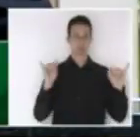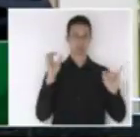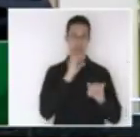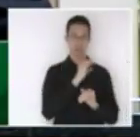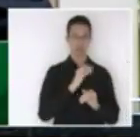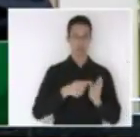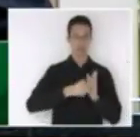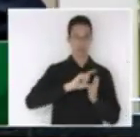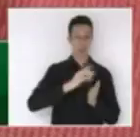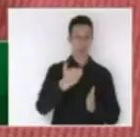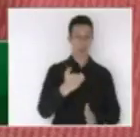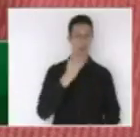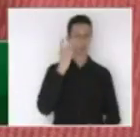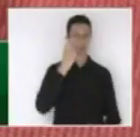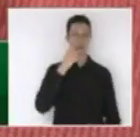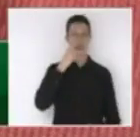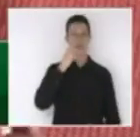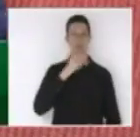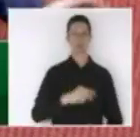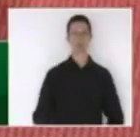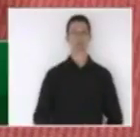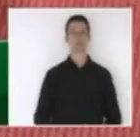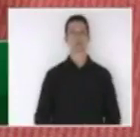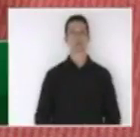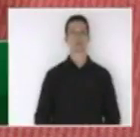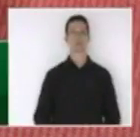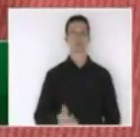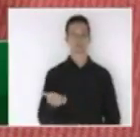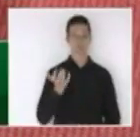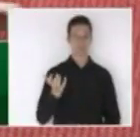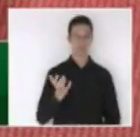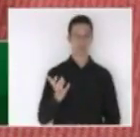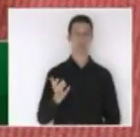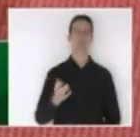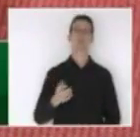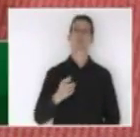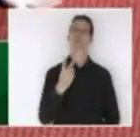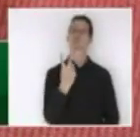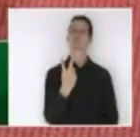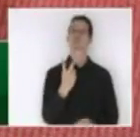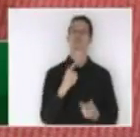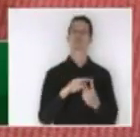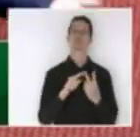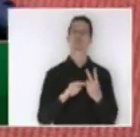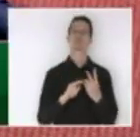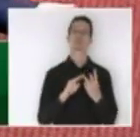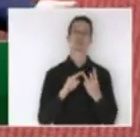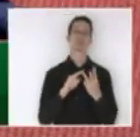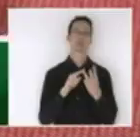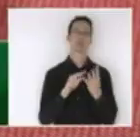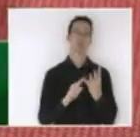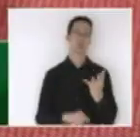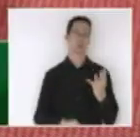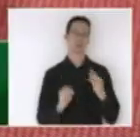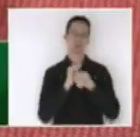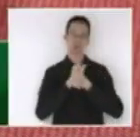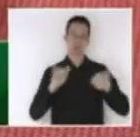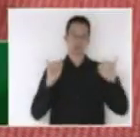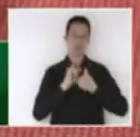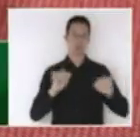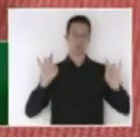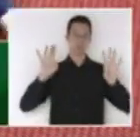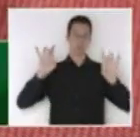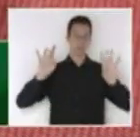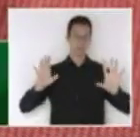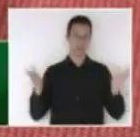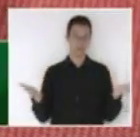Nunes. Presidente, eu gostaria de fazer dois registros especiais hoje. Aliás, três. Aliás, quatro. O